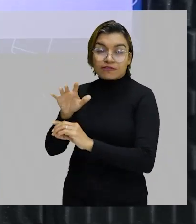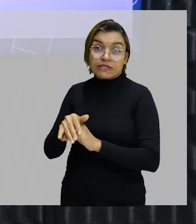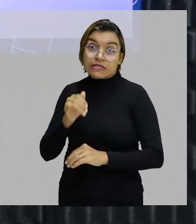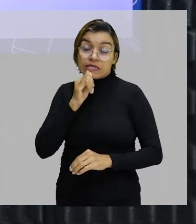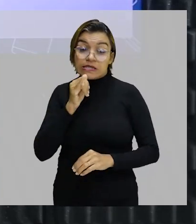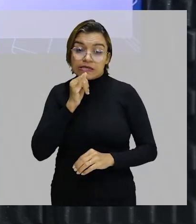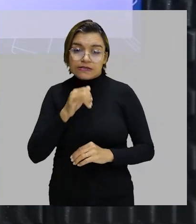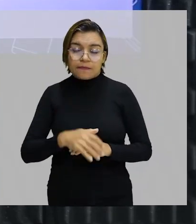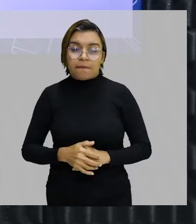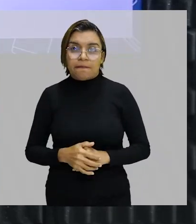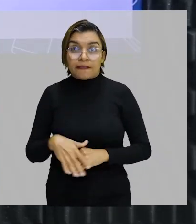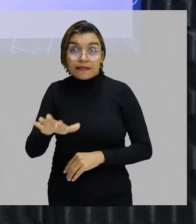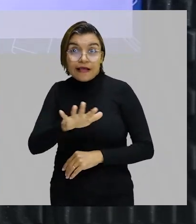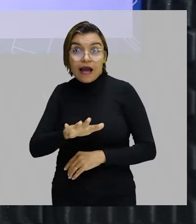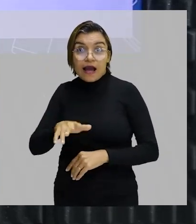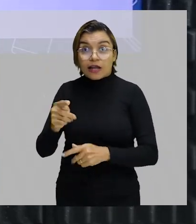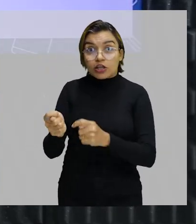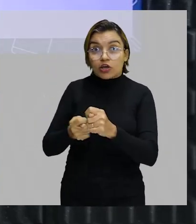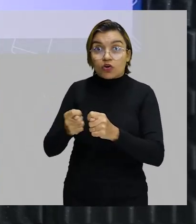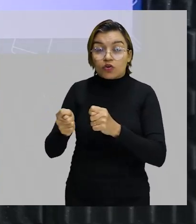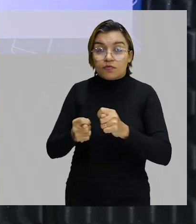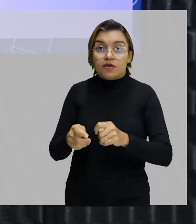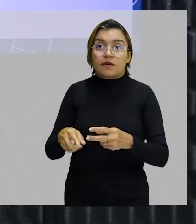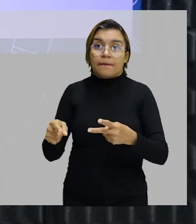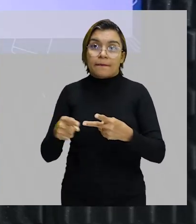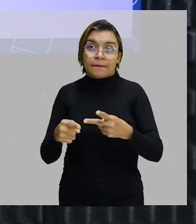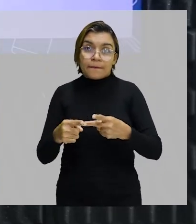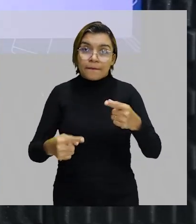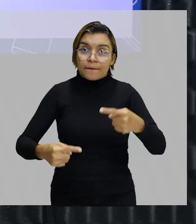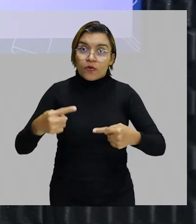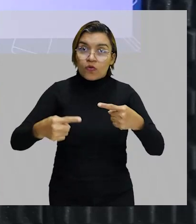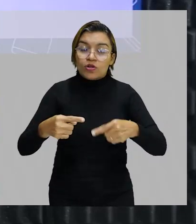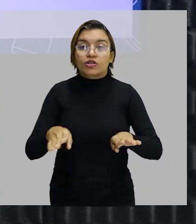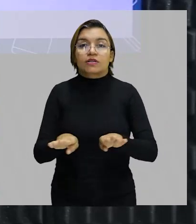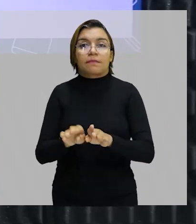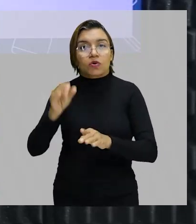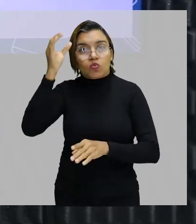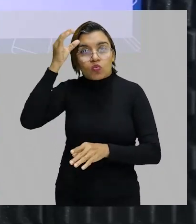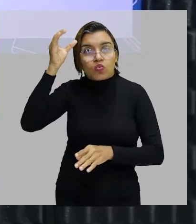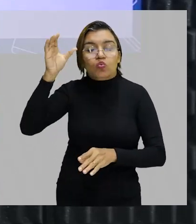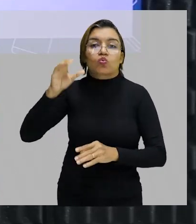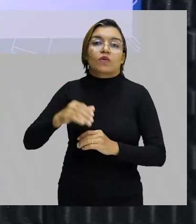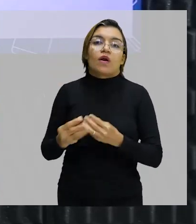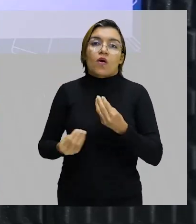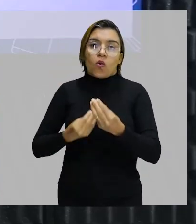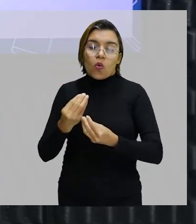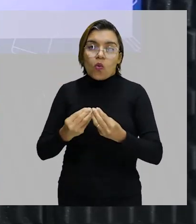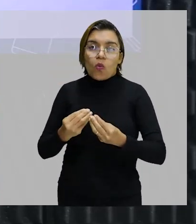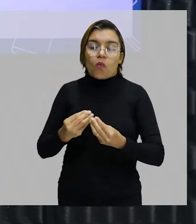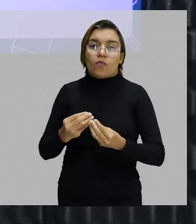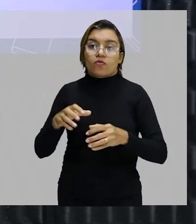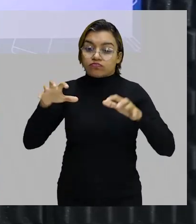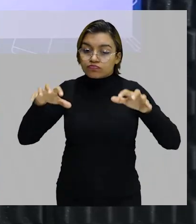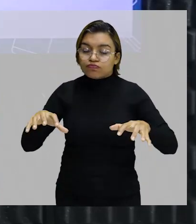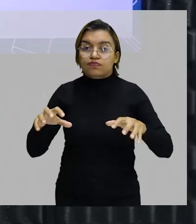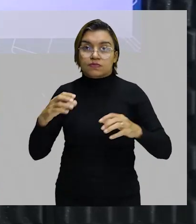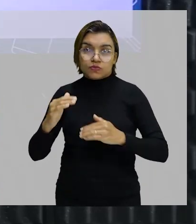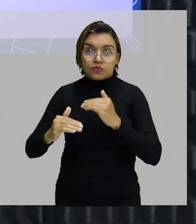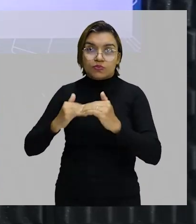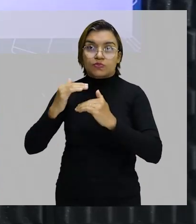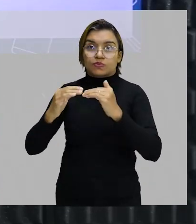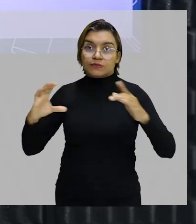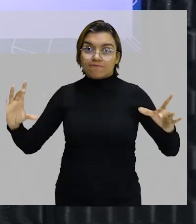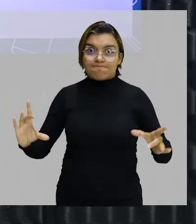na relação da economia, da política, né, até da cultura também, como o desenvolvimento dessa região do